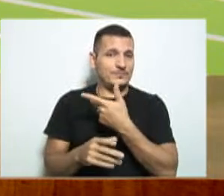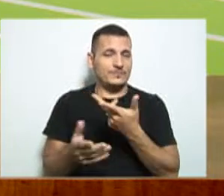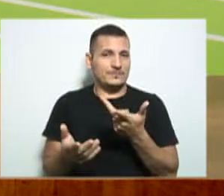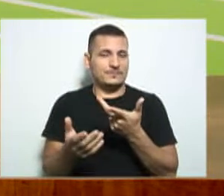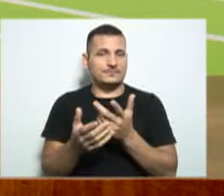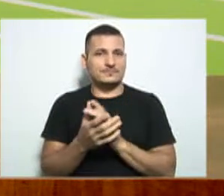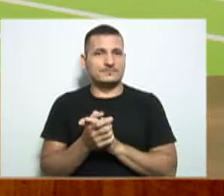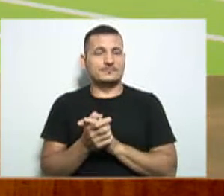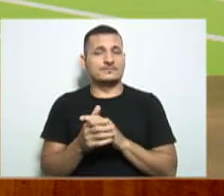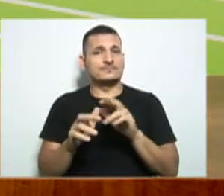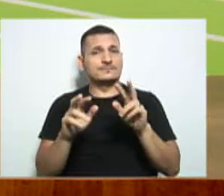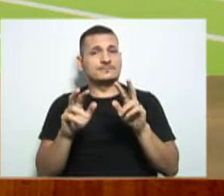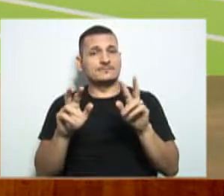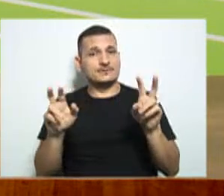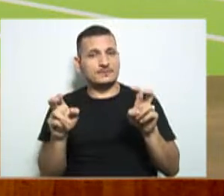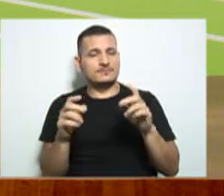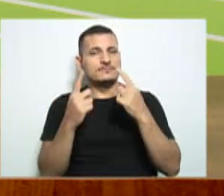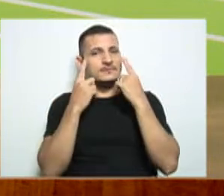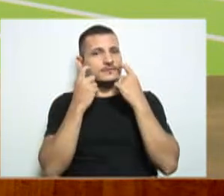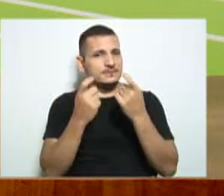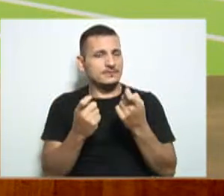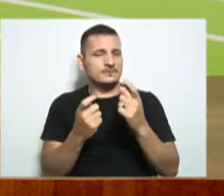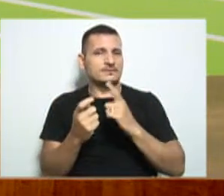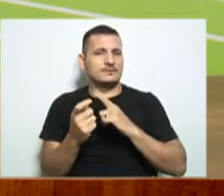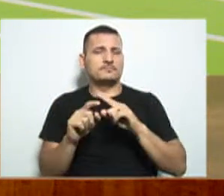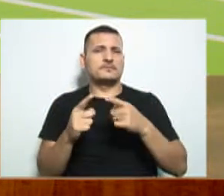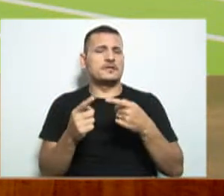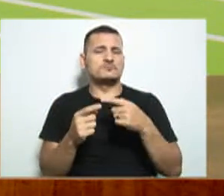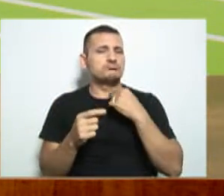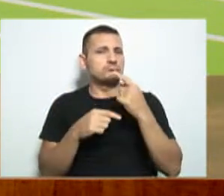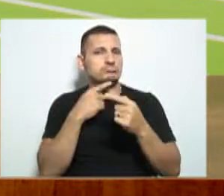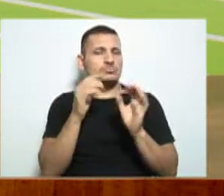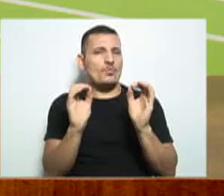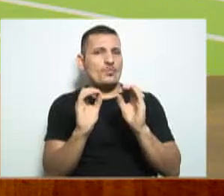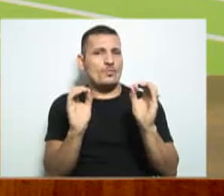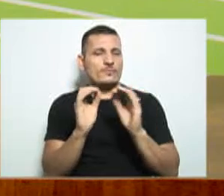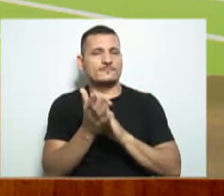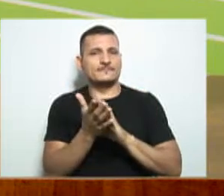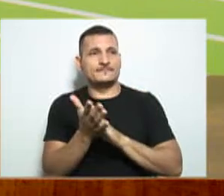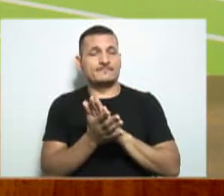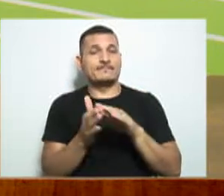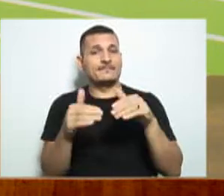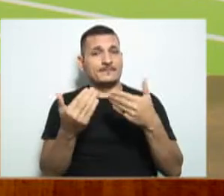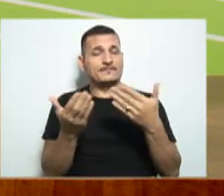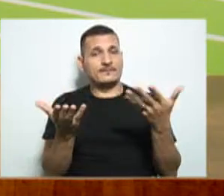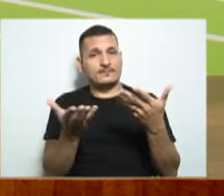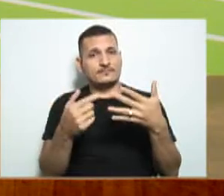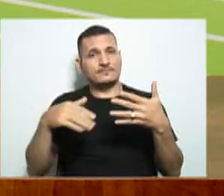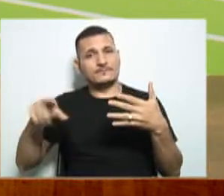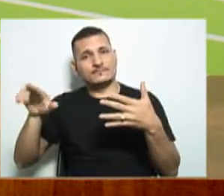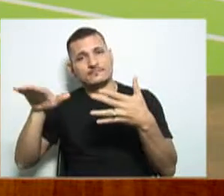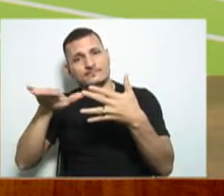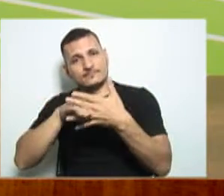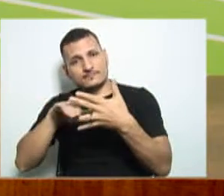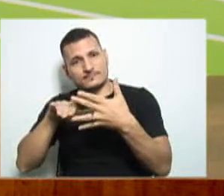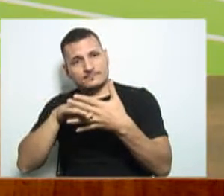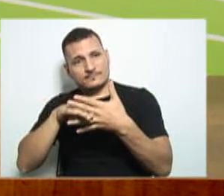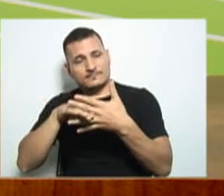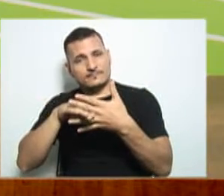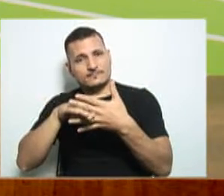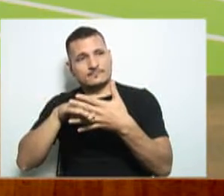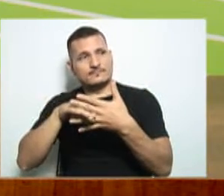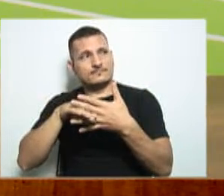assunto está interessante, mas sem questionamento por enquanto. Então, daqui a pouquinho nós vamos dar início